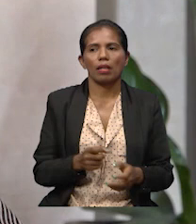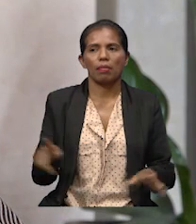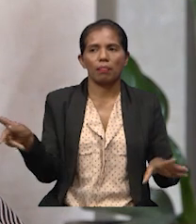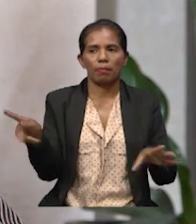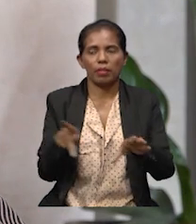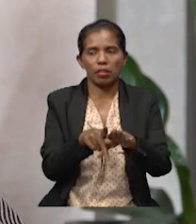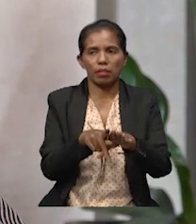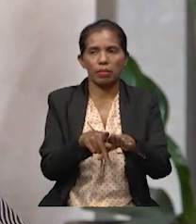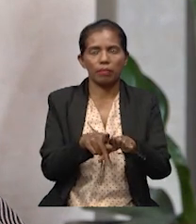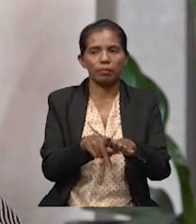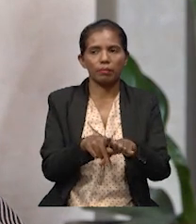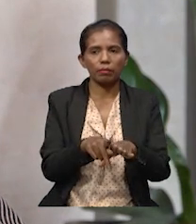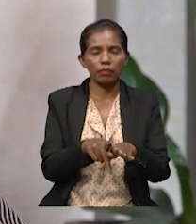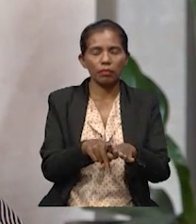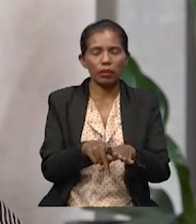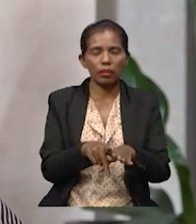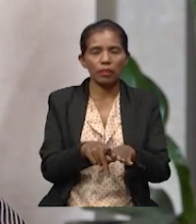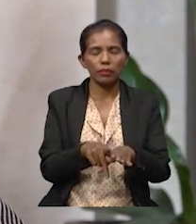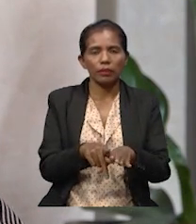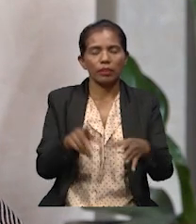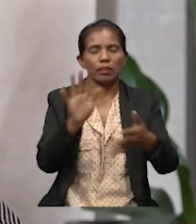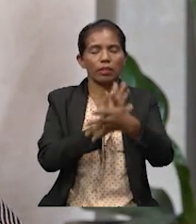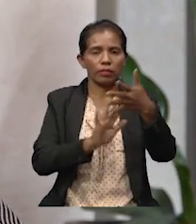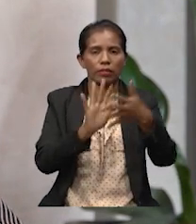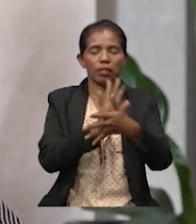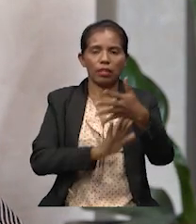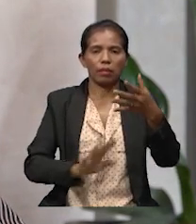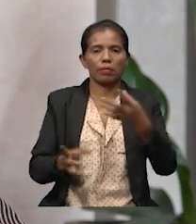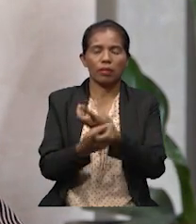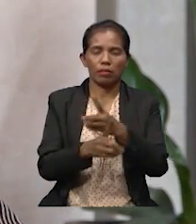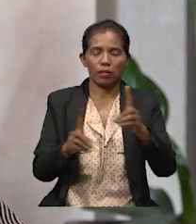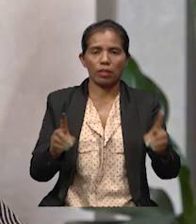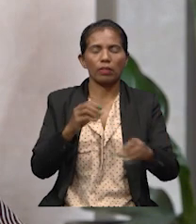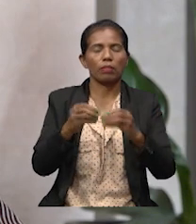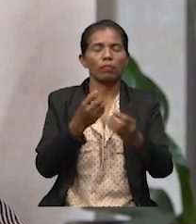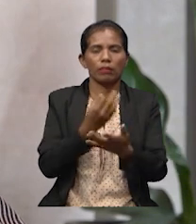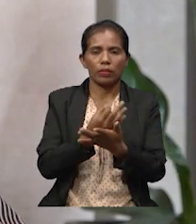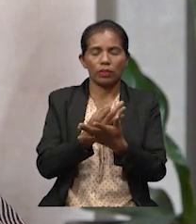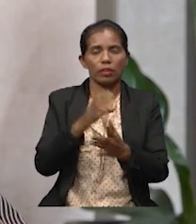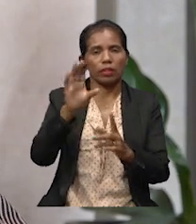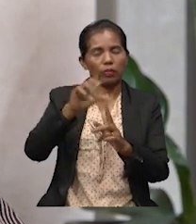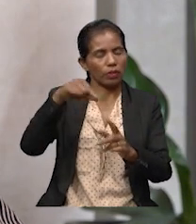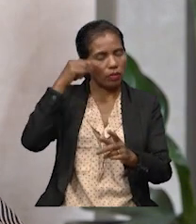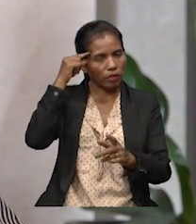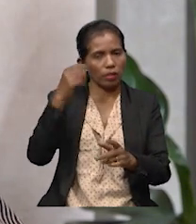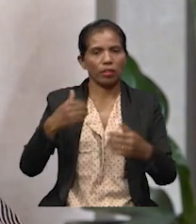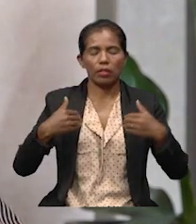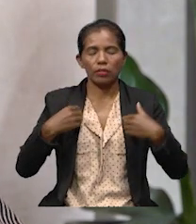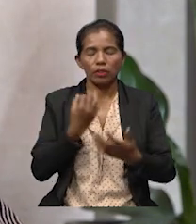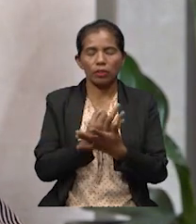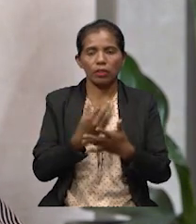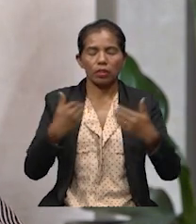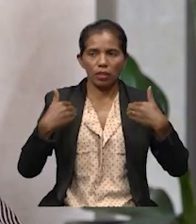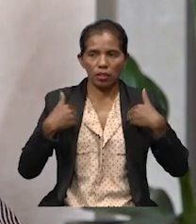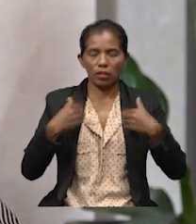e a festa democracia. Com o orçamento, chefe de governo HTT, orçamento CIA,